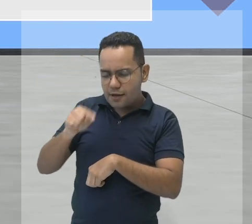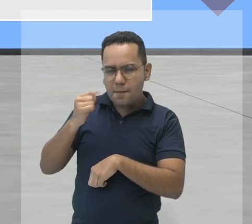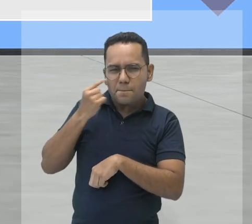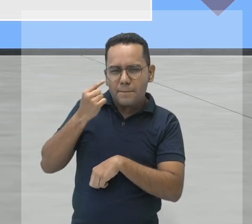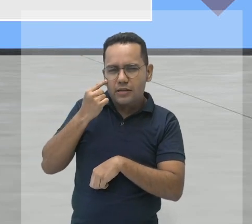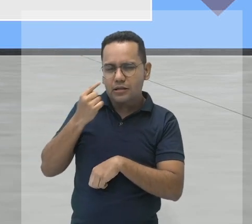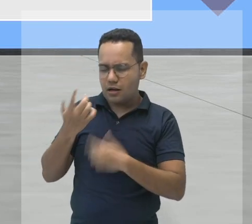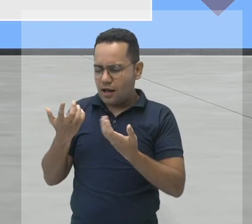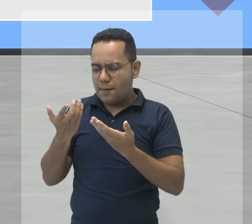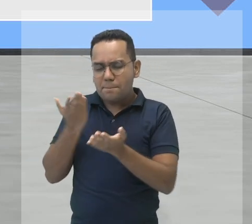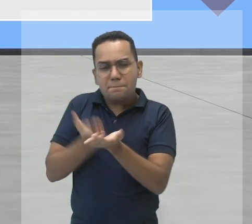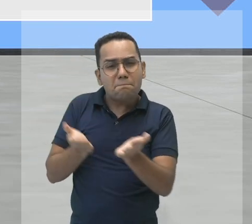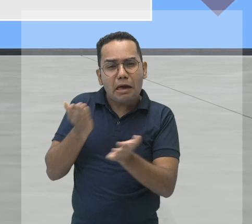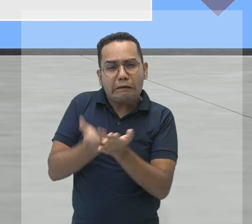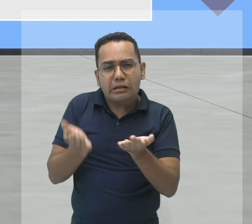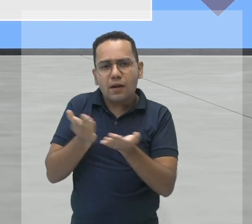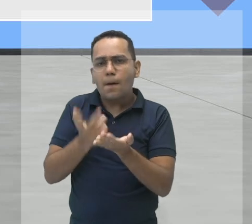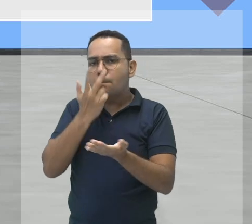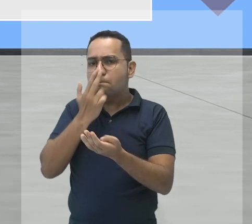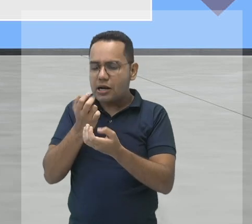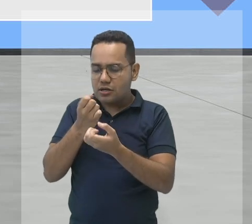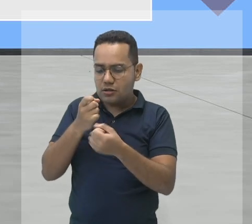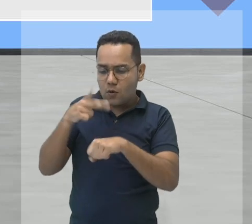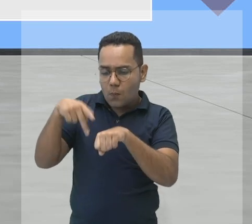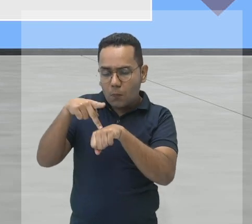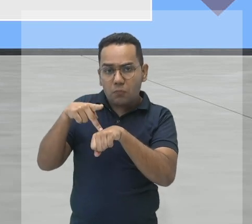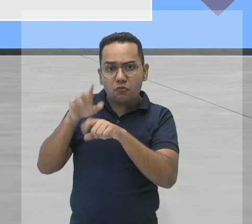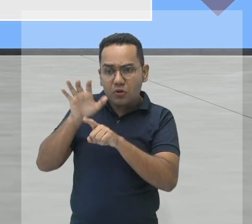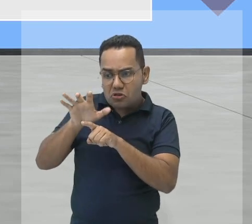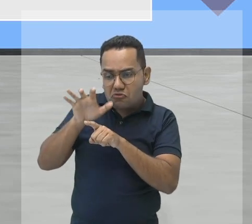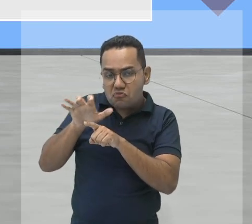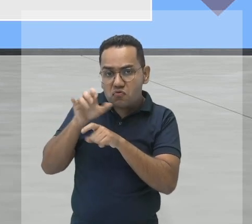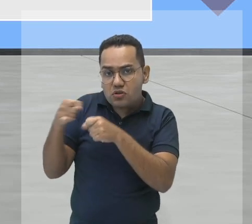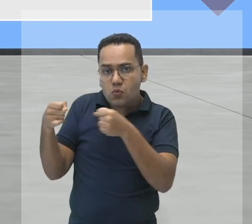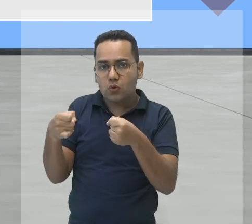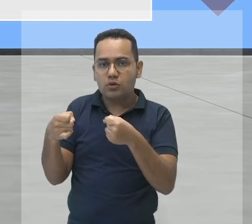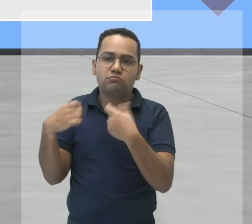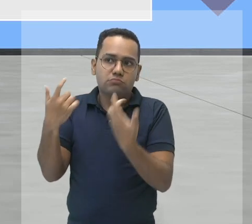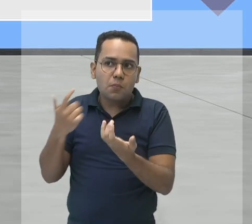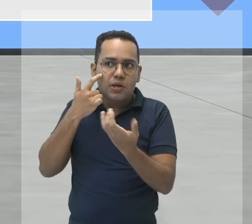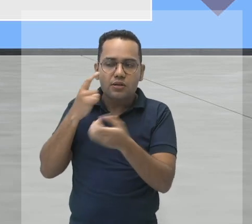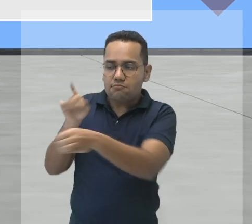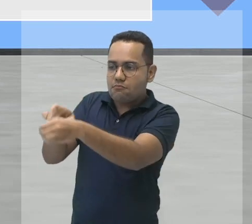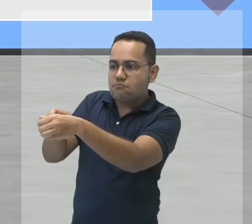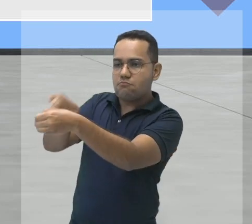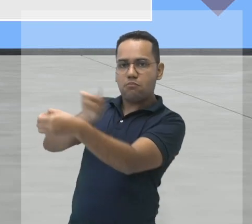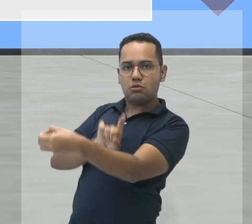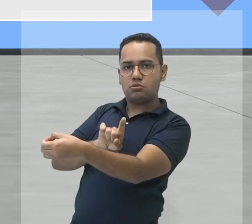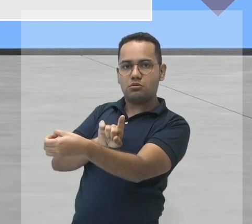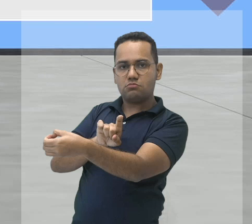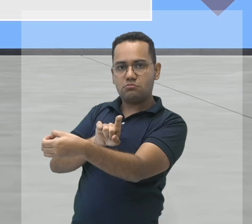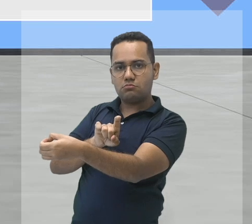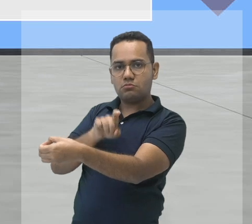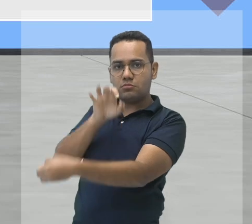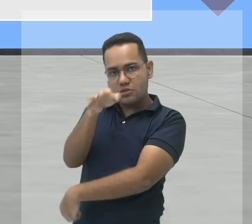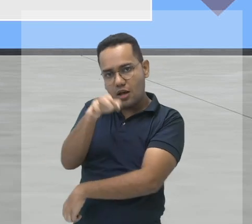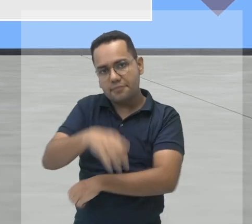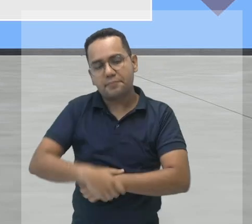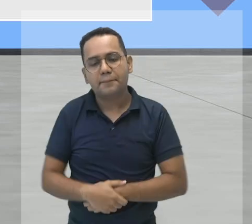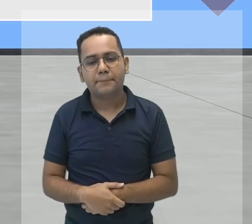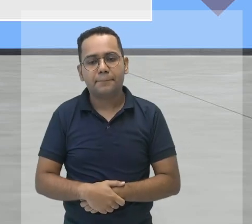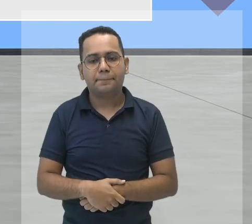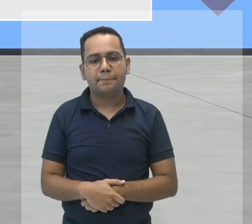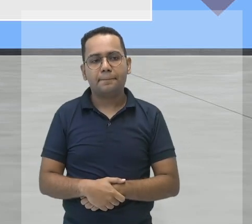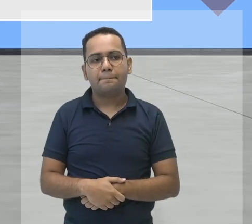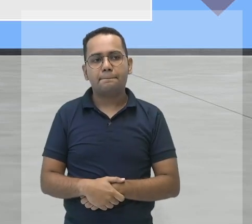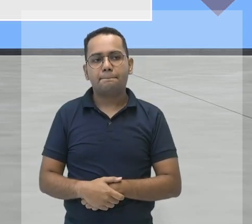da sua soberania. E eles não estavam confortáveis, nessa situação. E aí a gente teve a saída do Reino Unido da